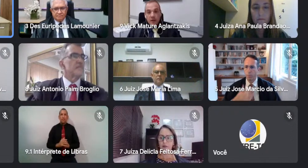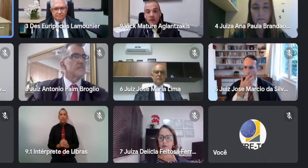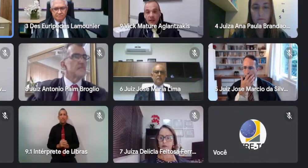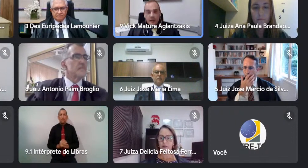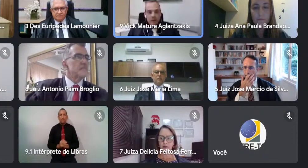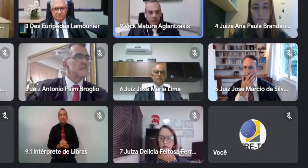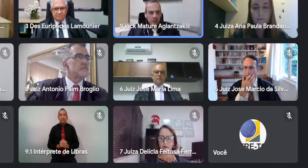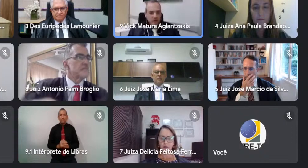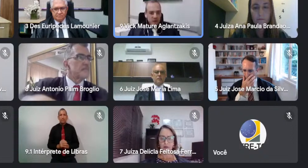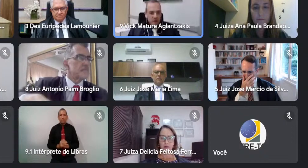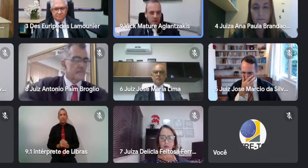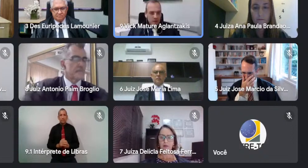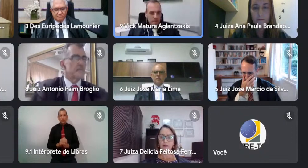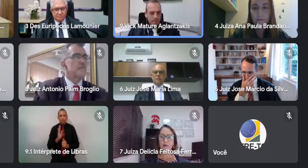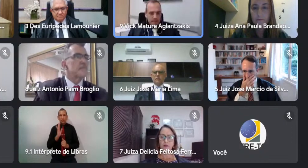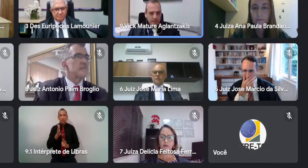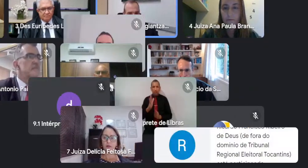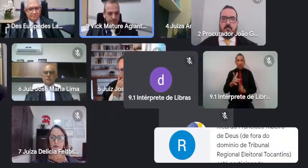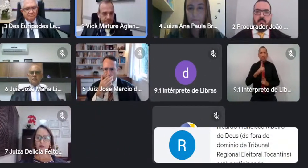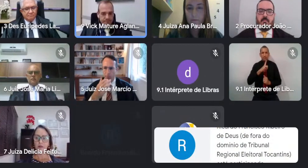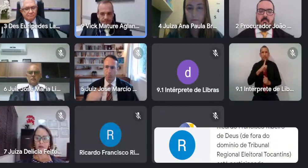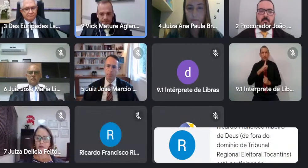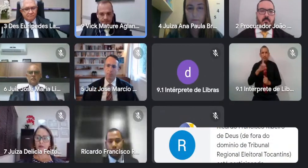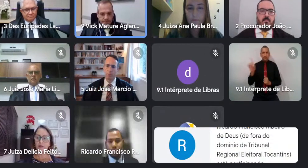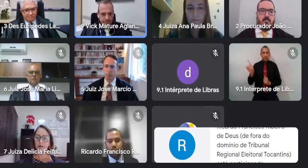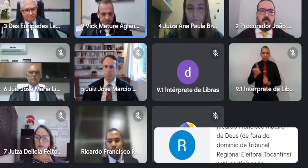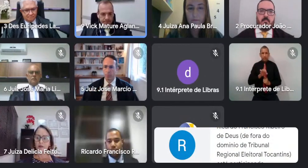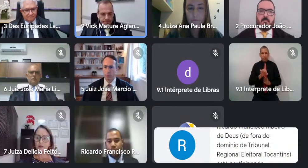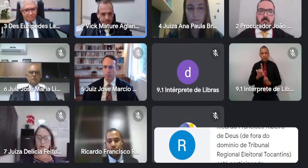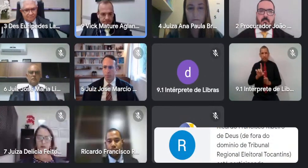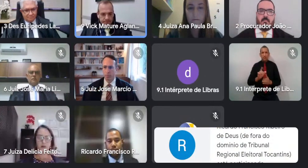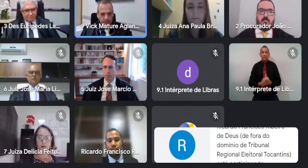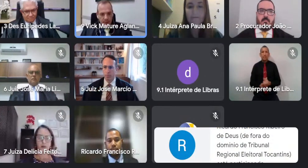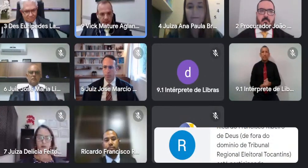Tu já tá aí no presidente ele jeito